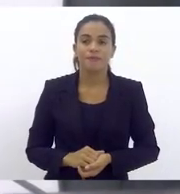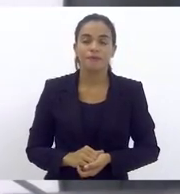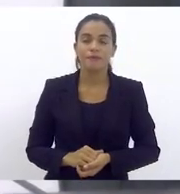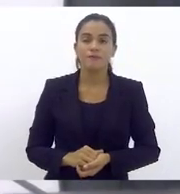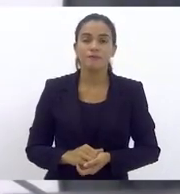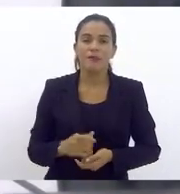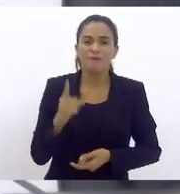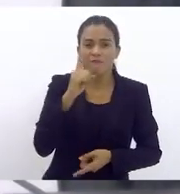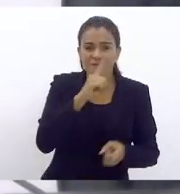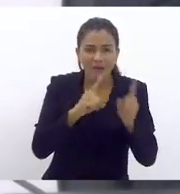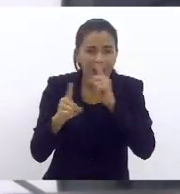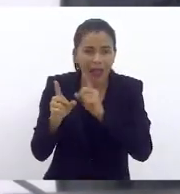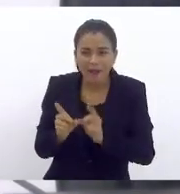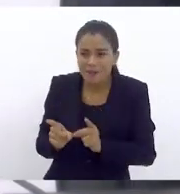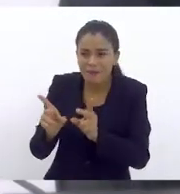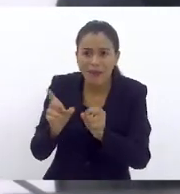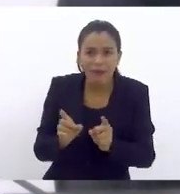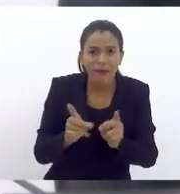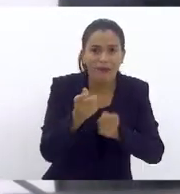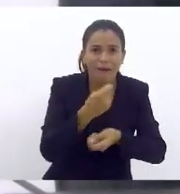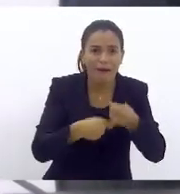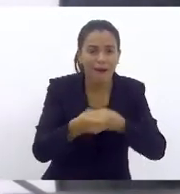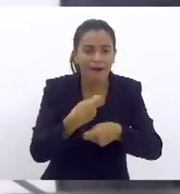falha de mercado